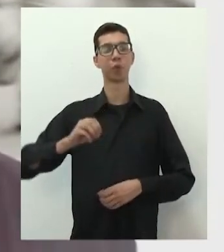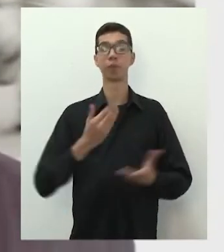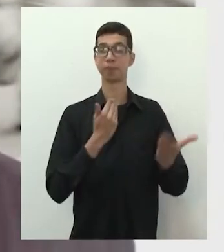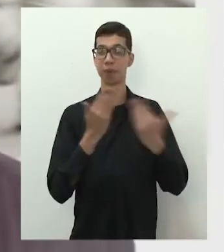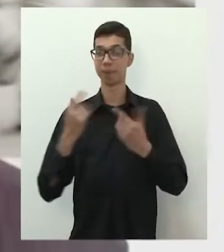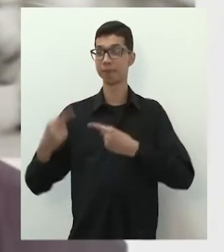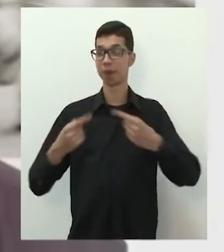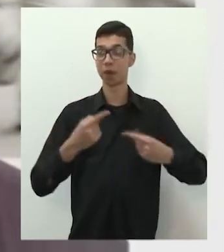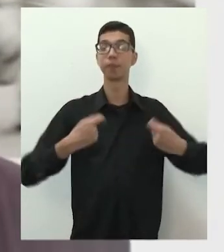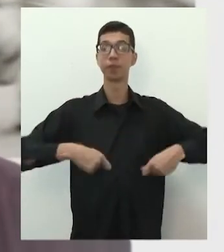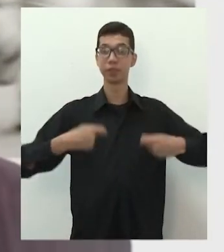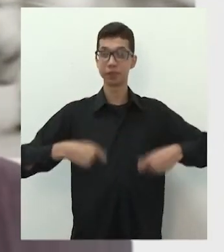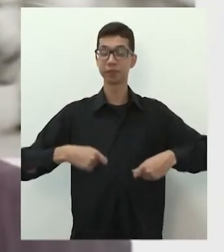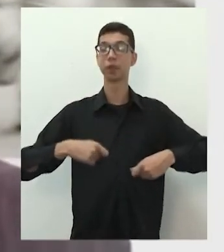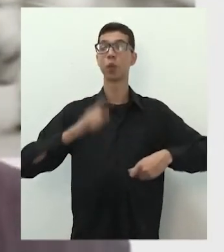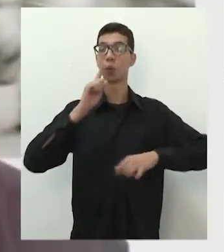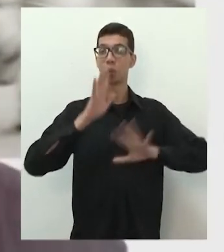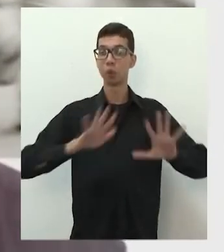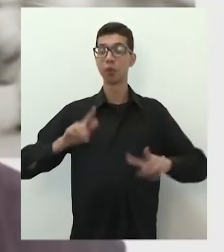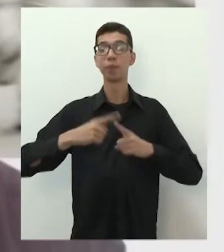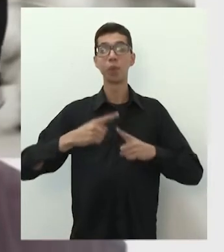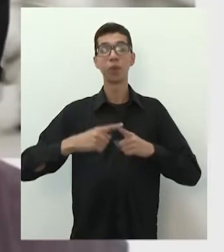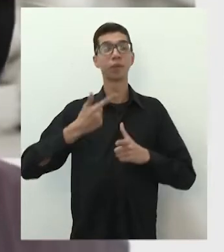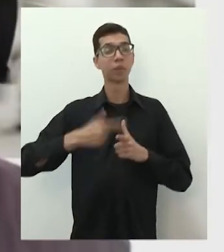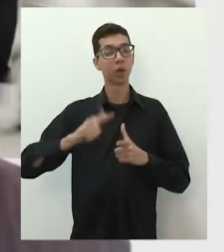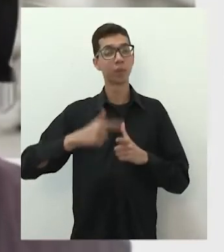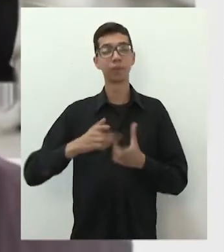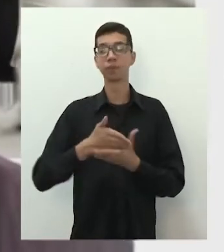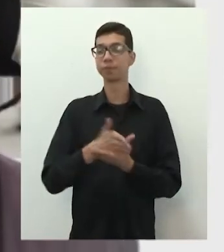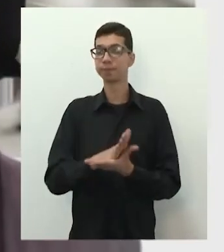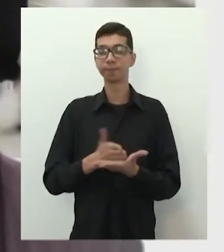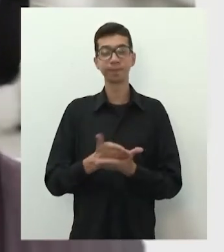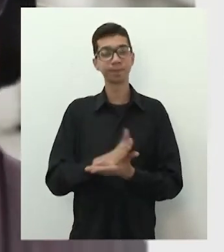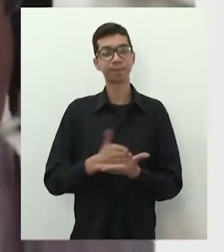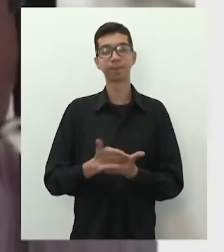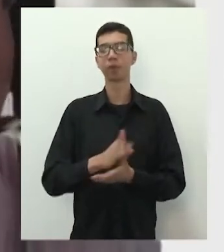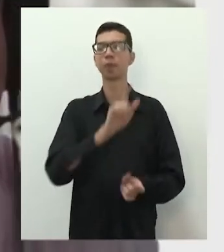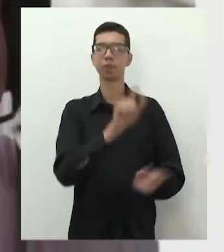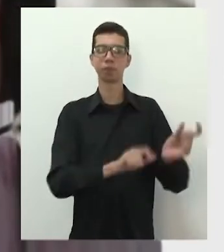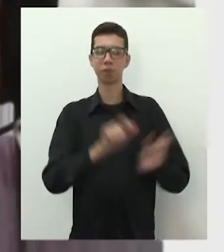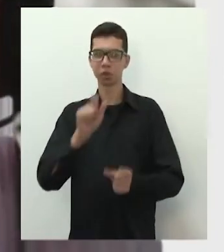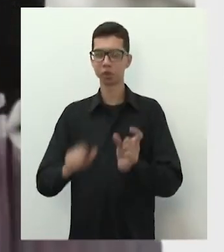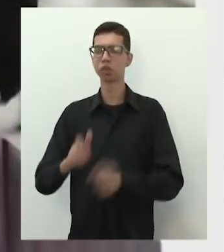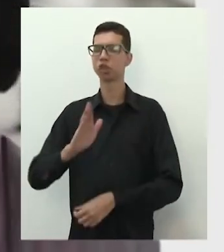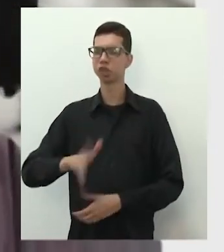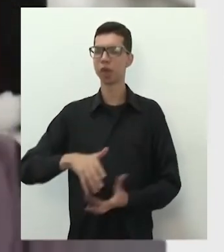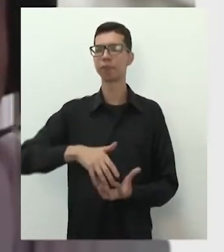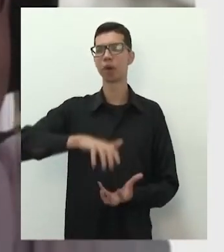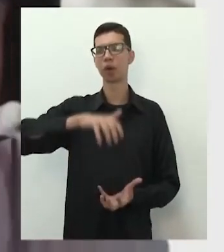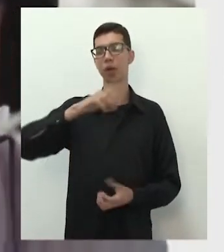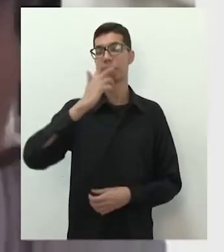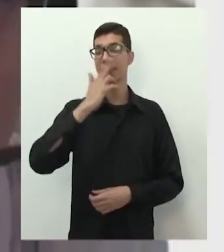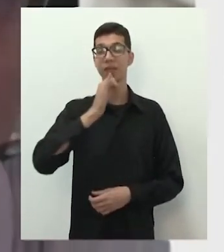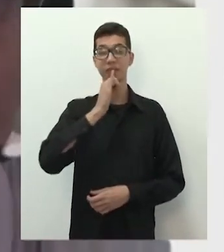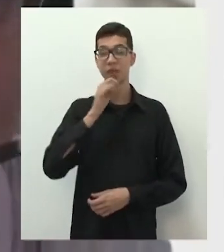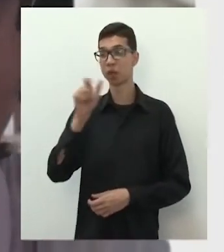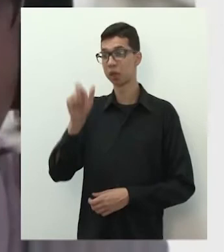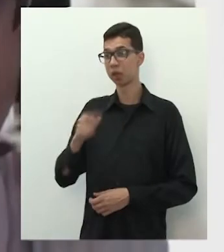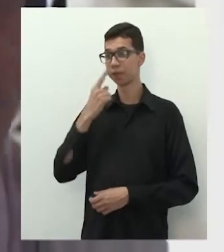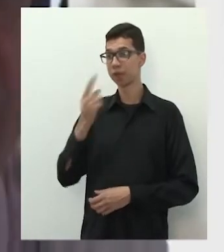vendo televisão, vendo uma série, vendo qualquer coisa, e aí eu recebo no meu celular o tempo inteiro assim, vem cá, aí